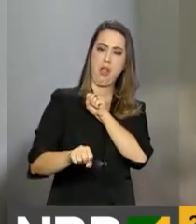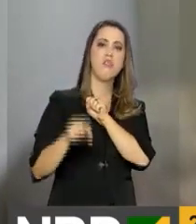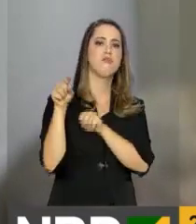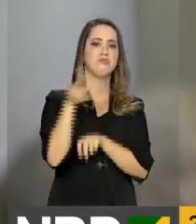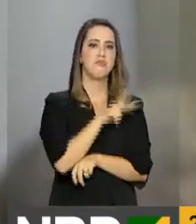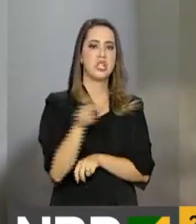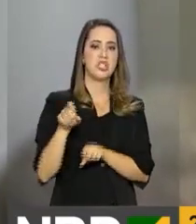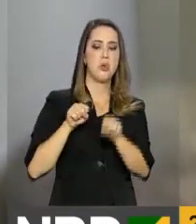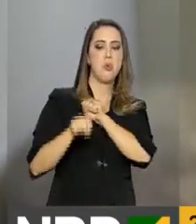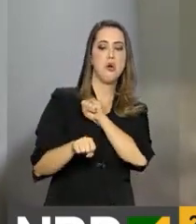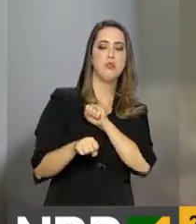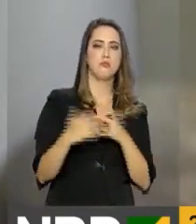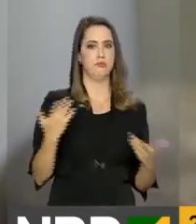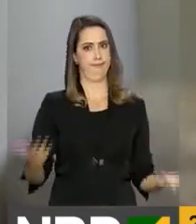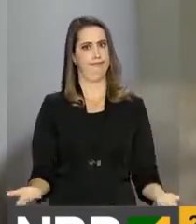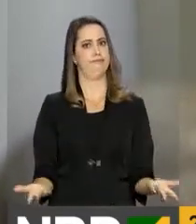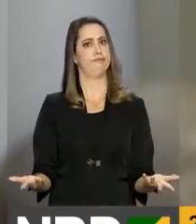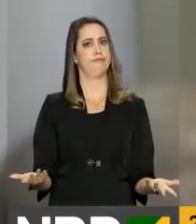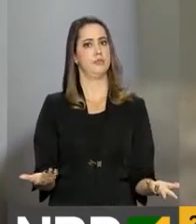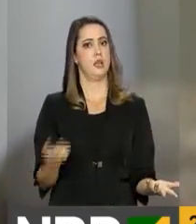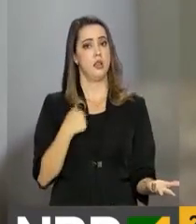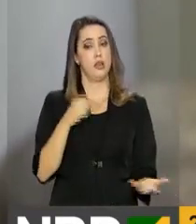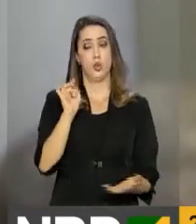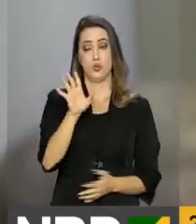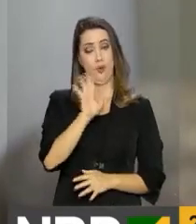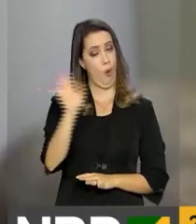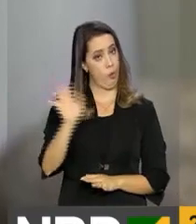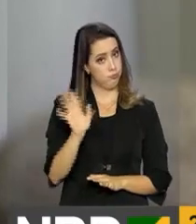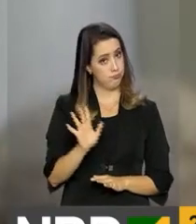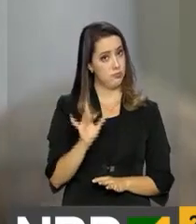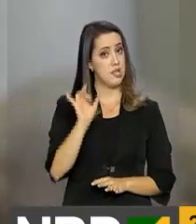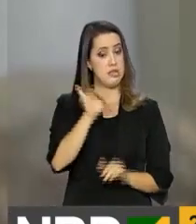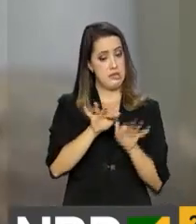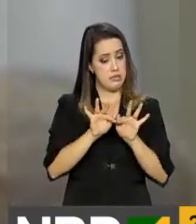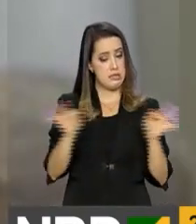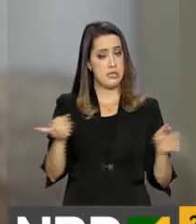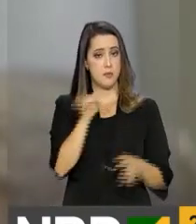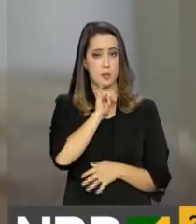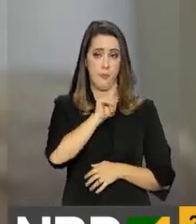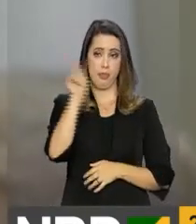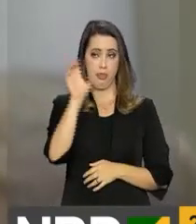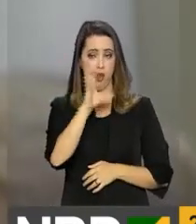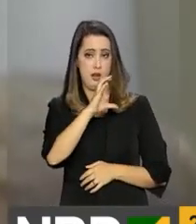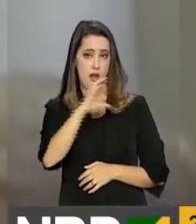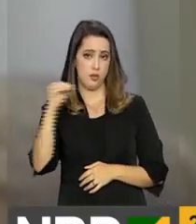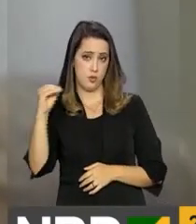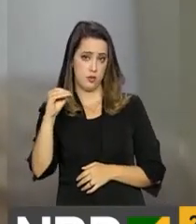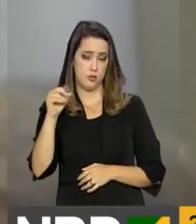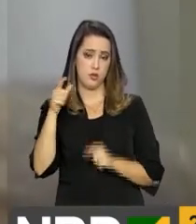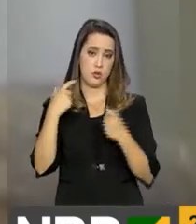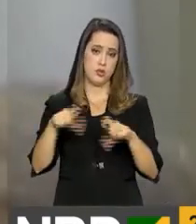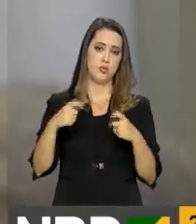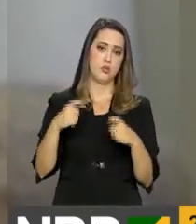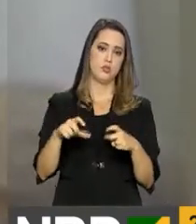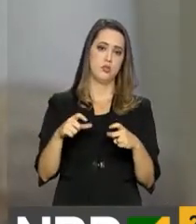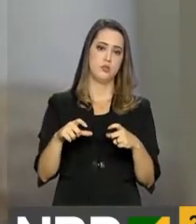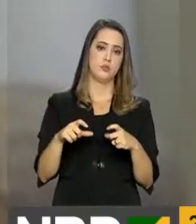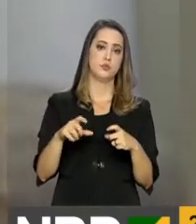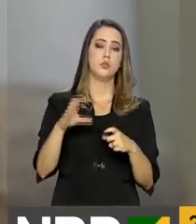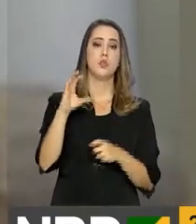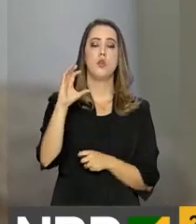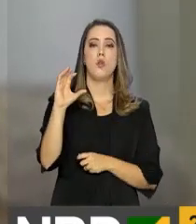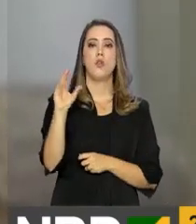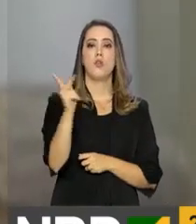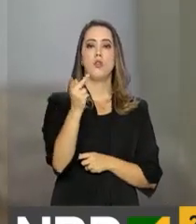pelo presidente. Ora, eu só dou alguns exemplos. Lá no Centro-Oeste tem um chamado Chapada